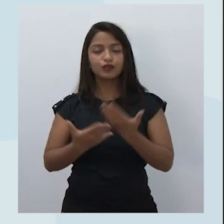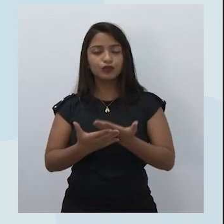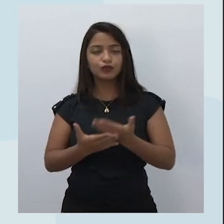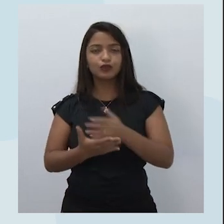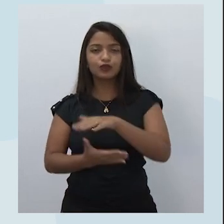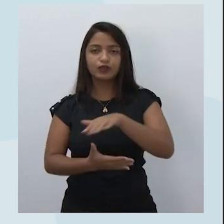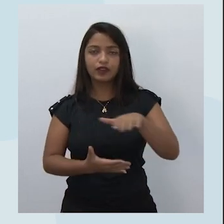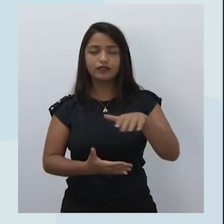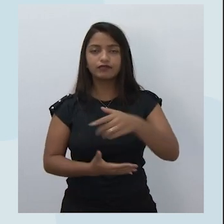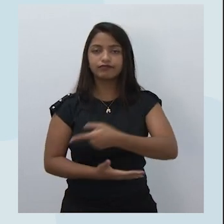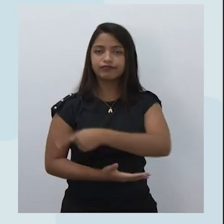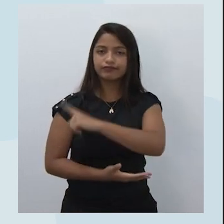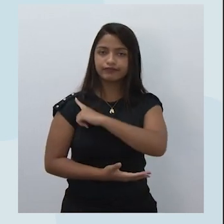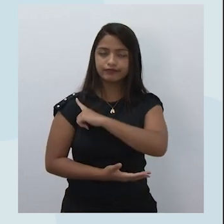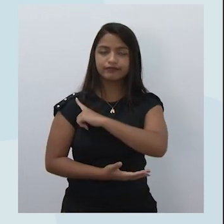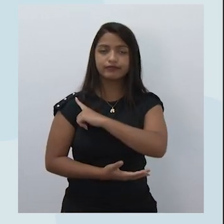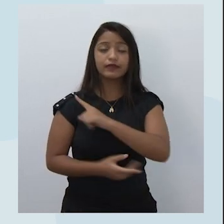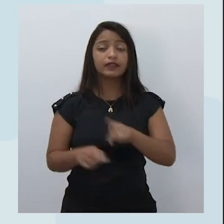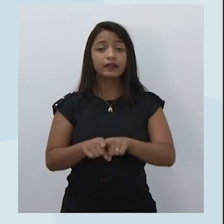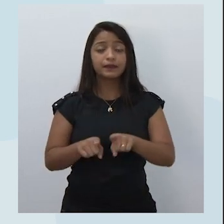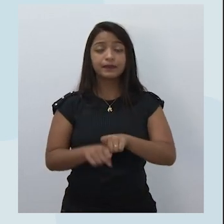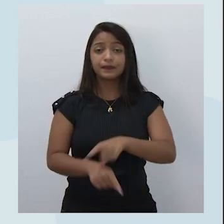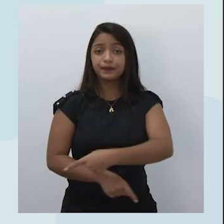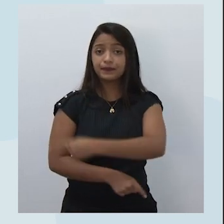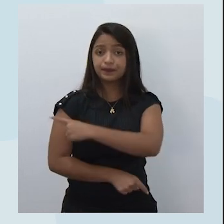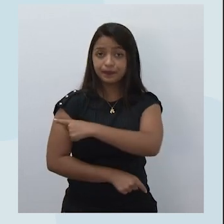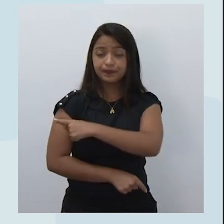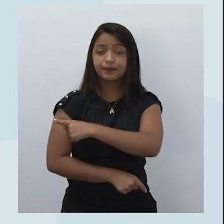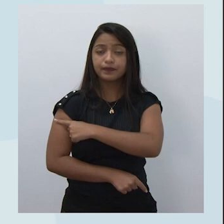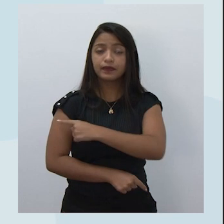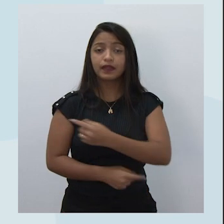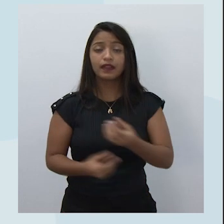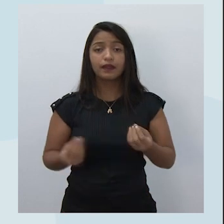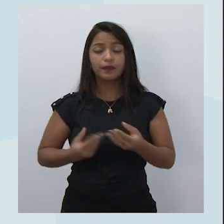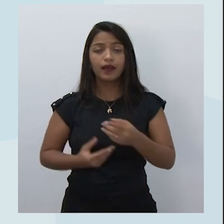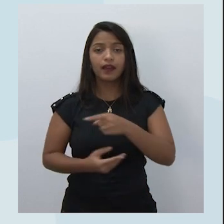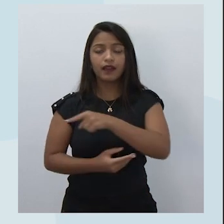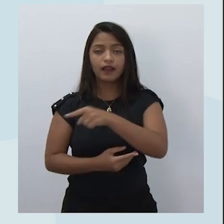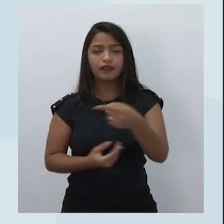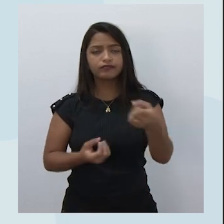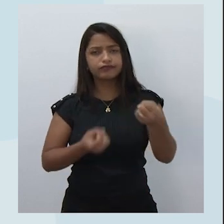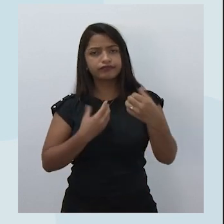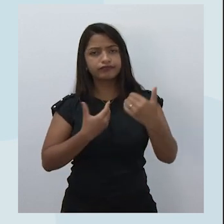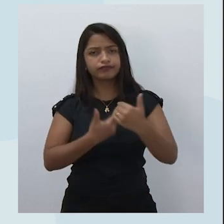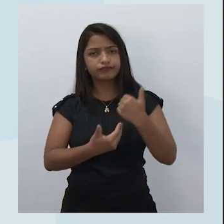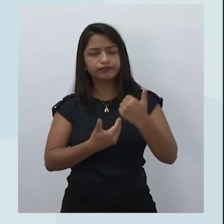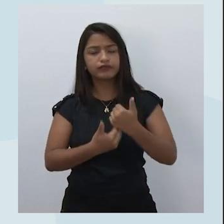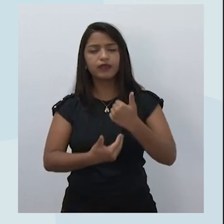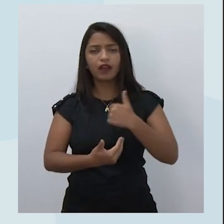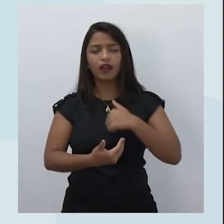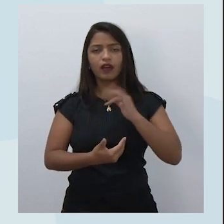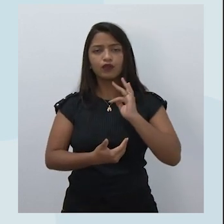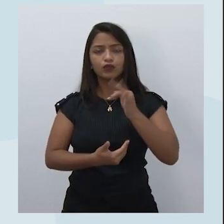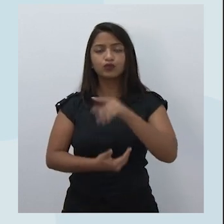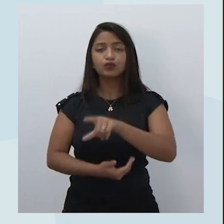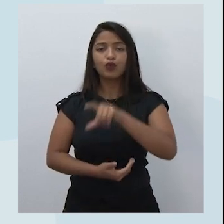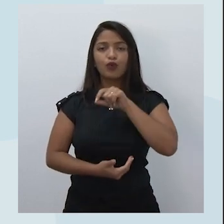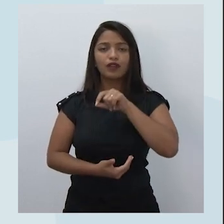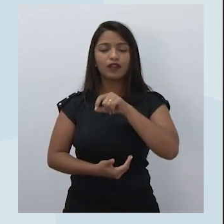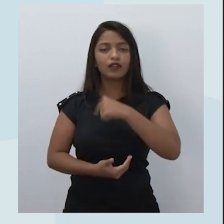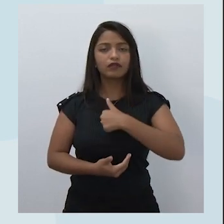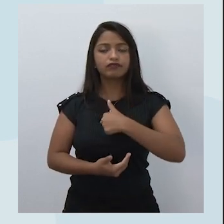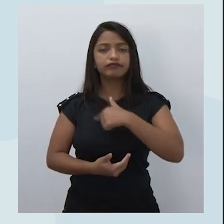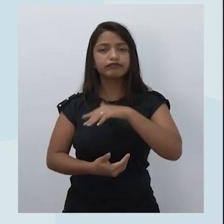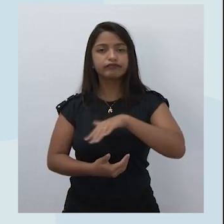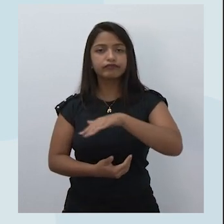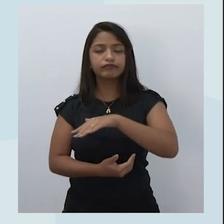da primeira série do Fundamental, para que eles façam uma boa escolha de itinerário que eles gostariam de cursar